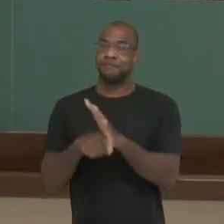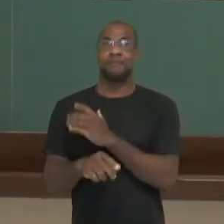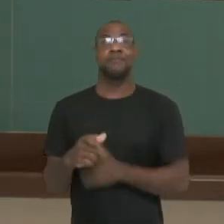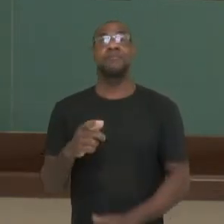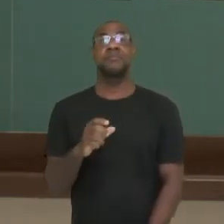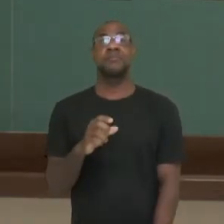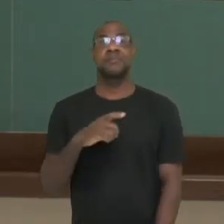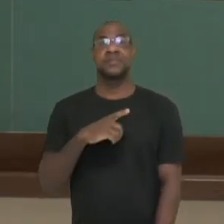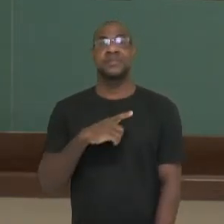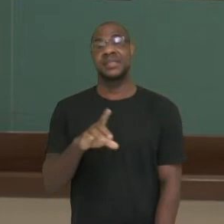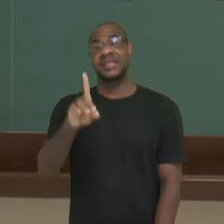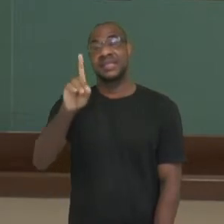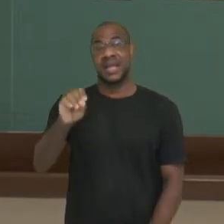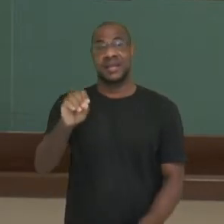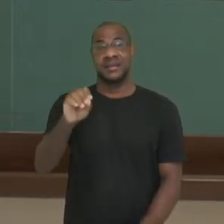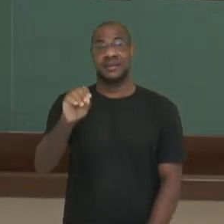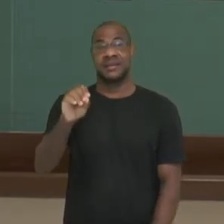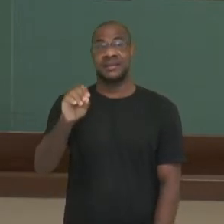quanto?